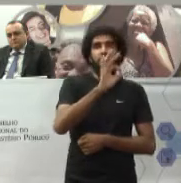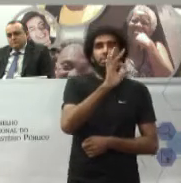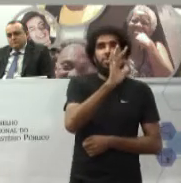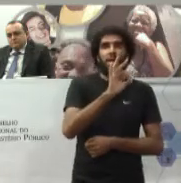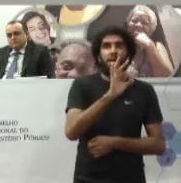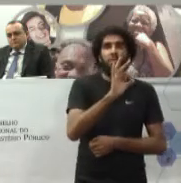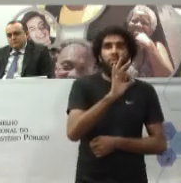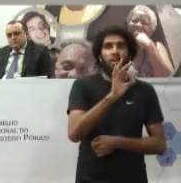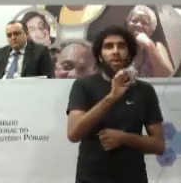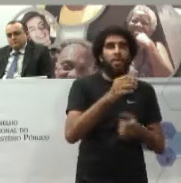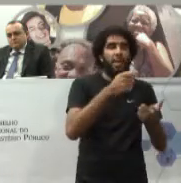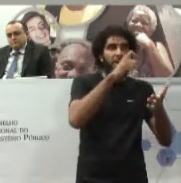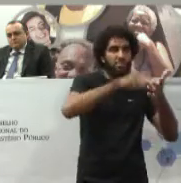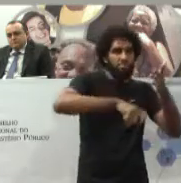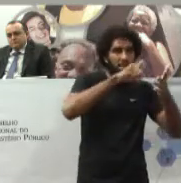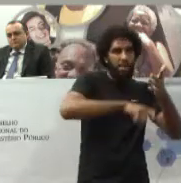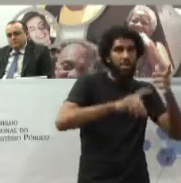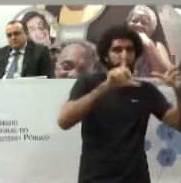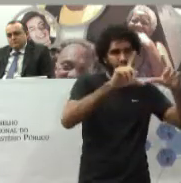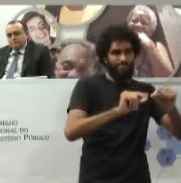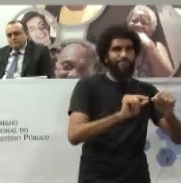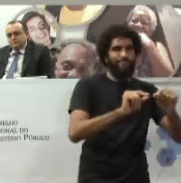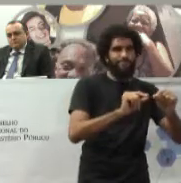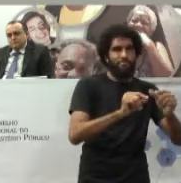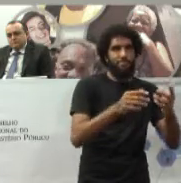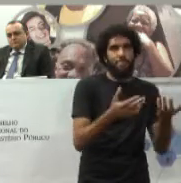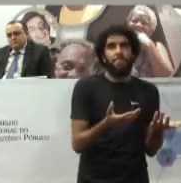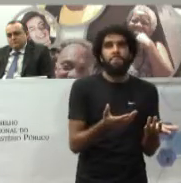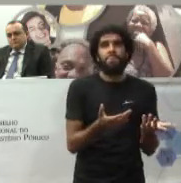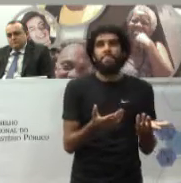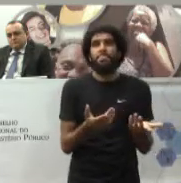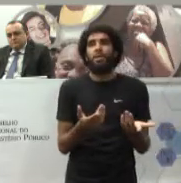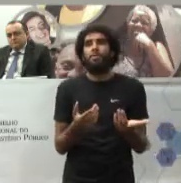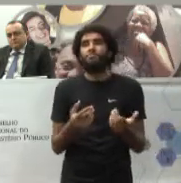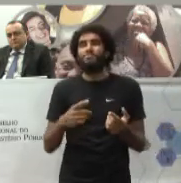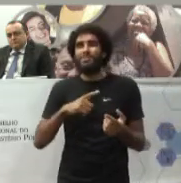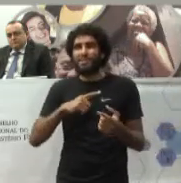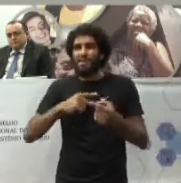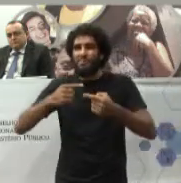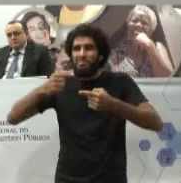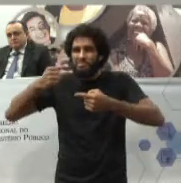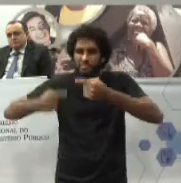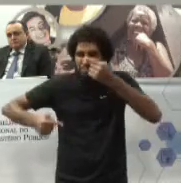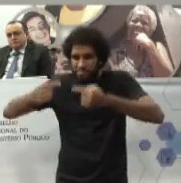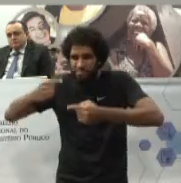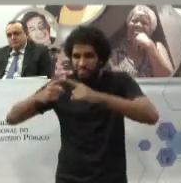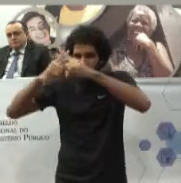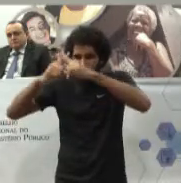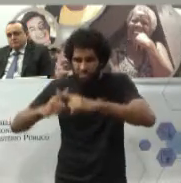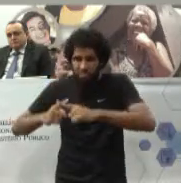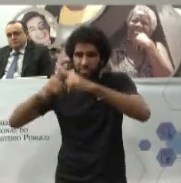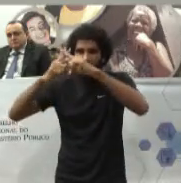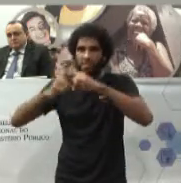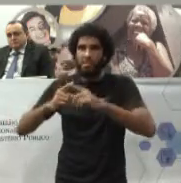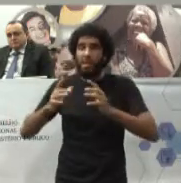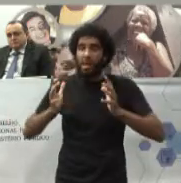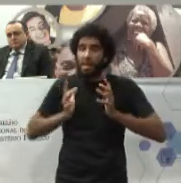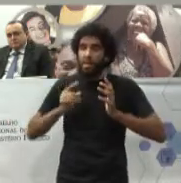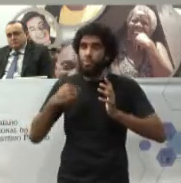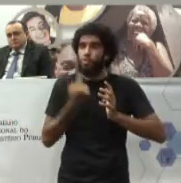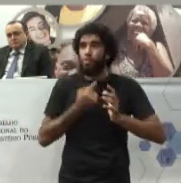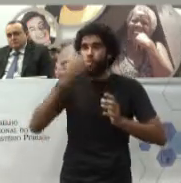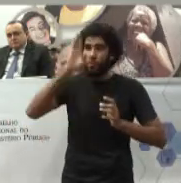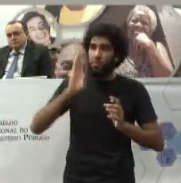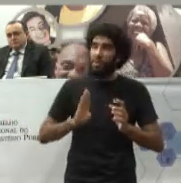essa é a disputa da locação da riqueza do nosso país que a